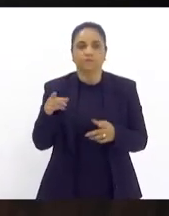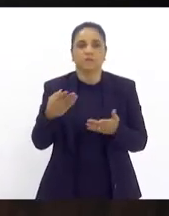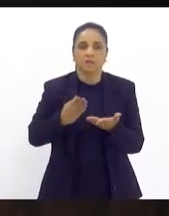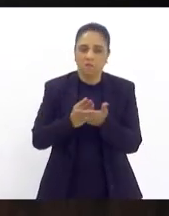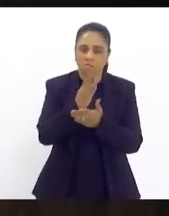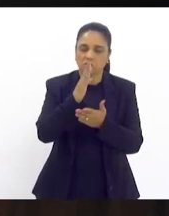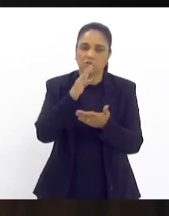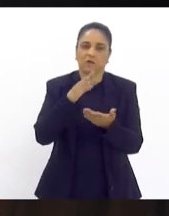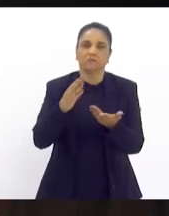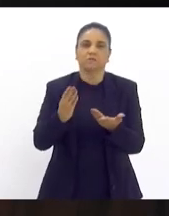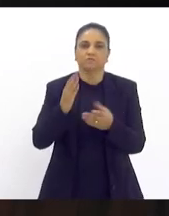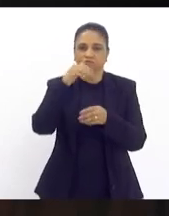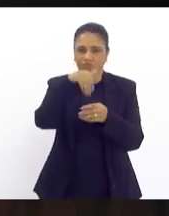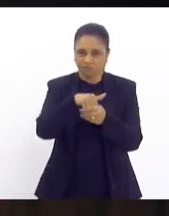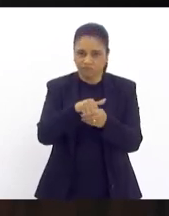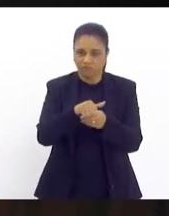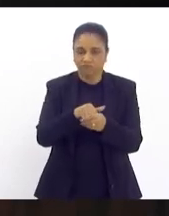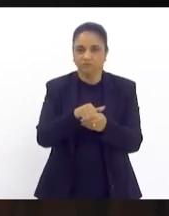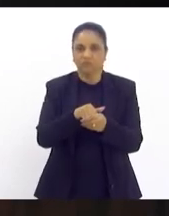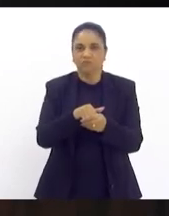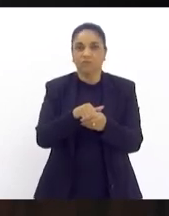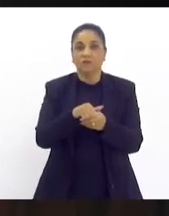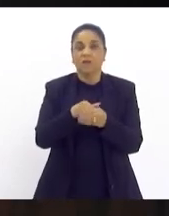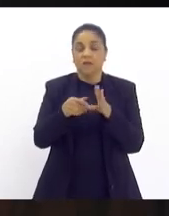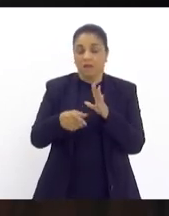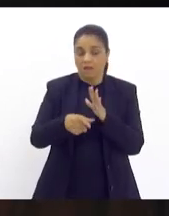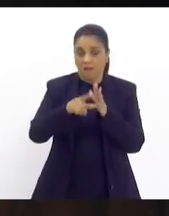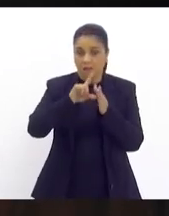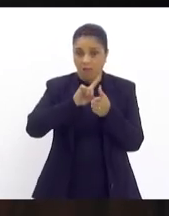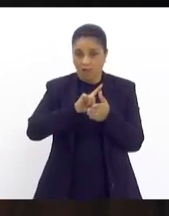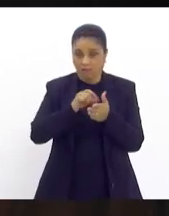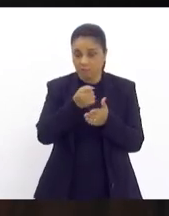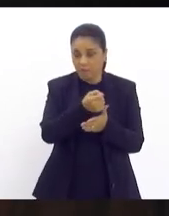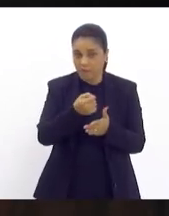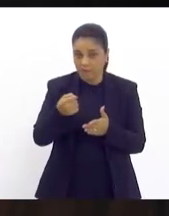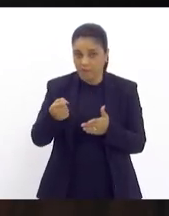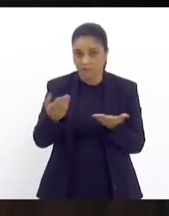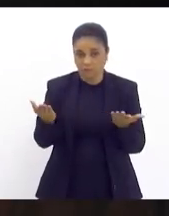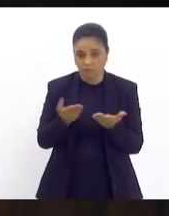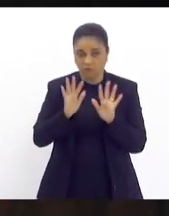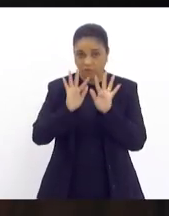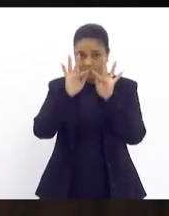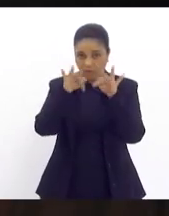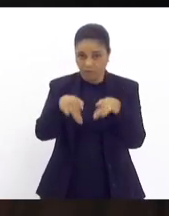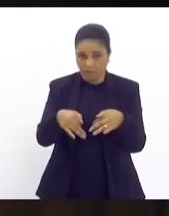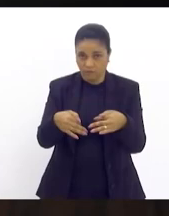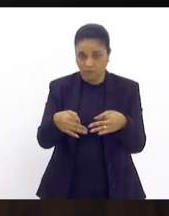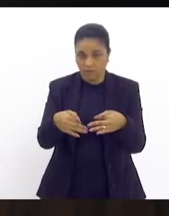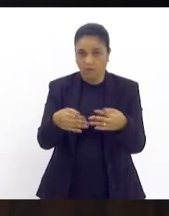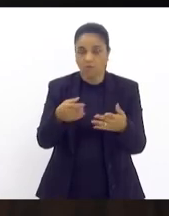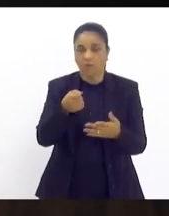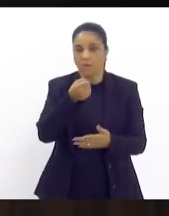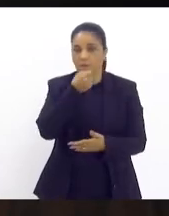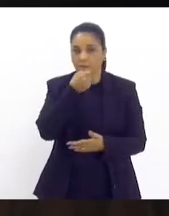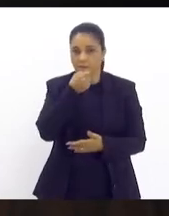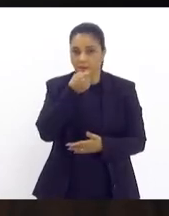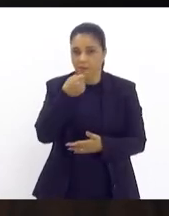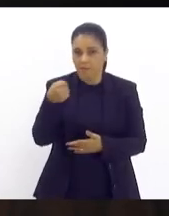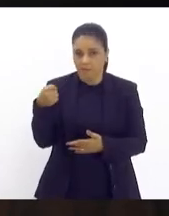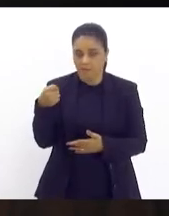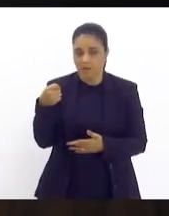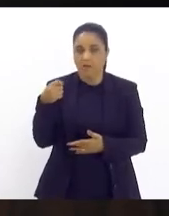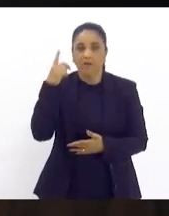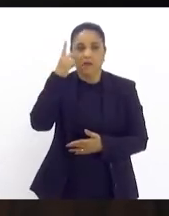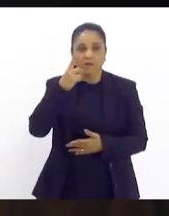aprovado é antes porém de passar para o expediente final conforme Eu tinha dado a palavra pedir